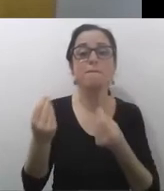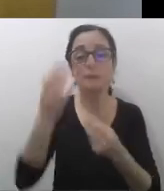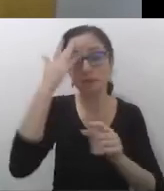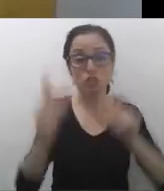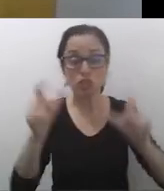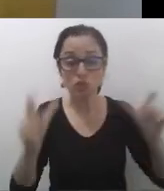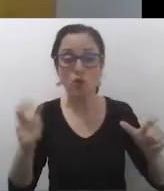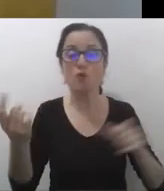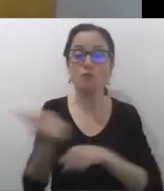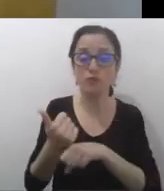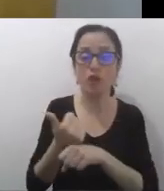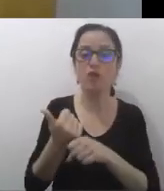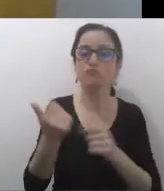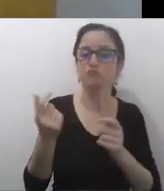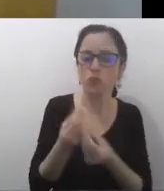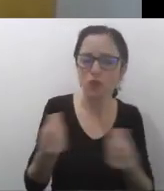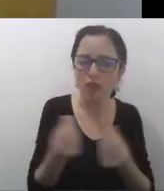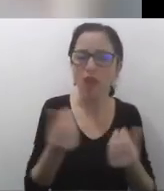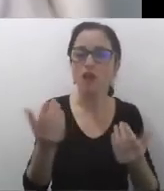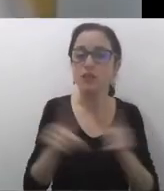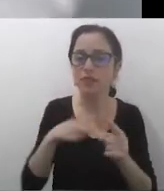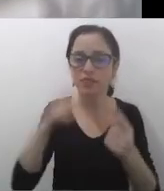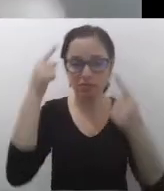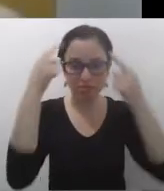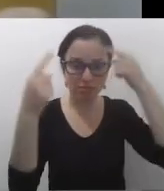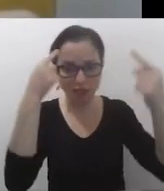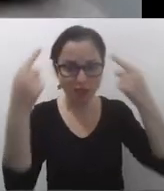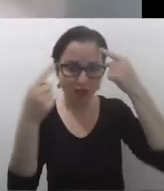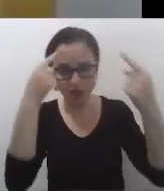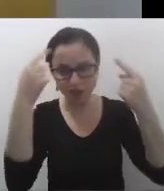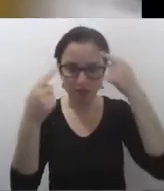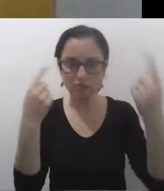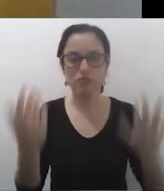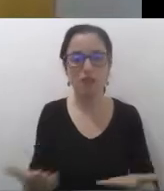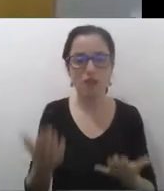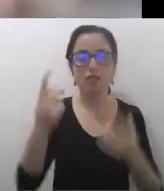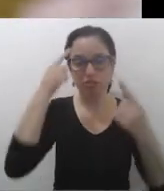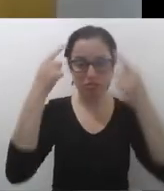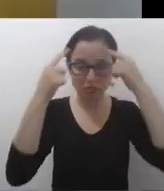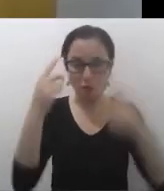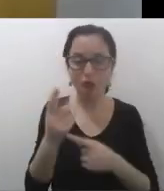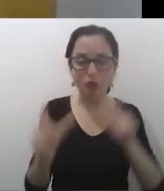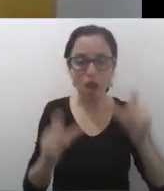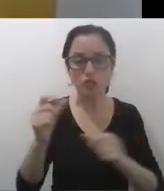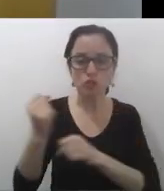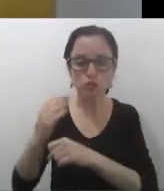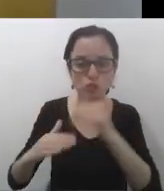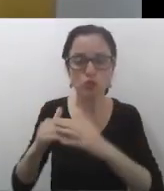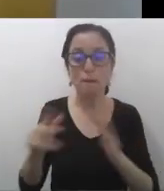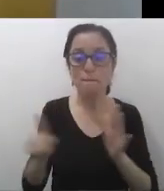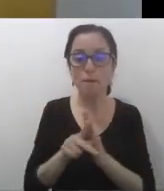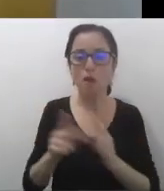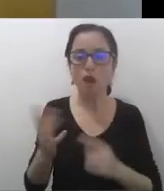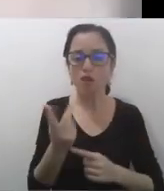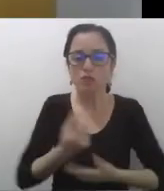para que essas pessoas possam intervir. Então, aí também tem uma ideia, que é a ideia dos artistas